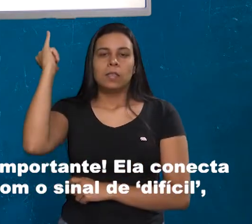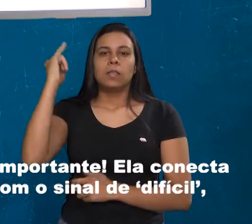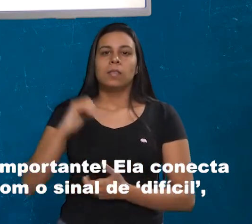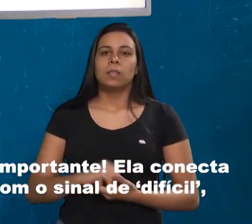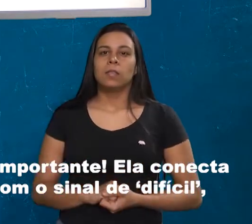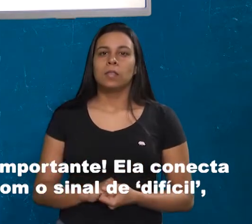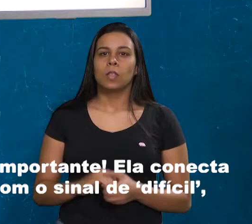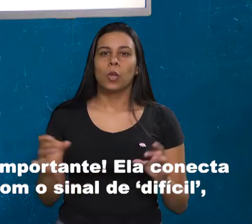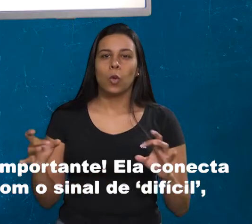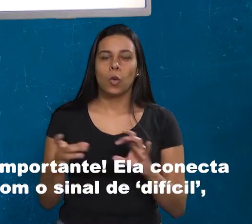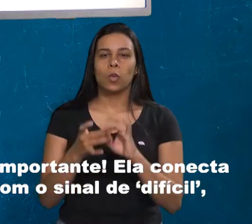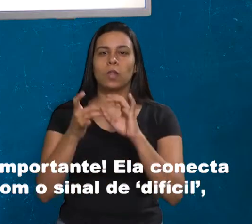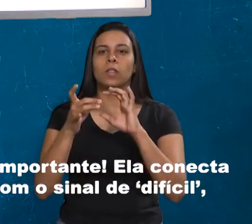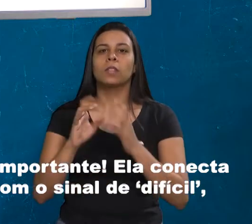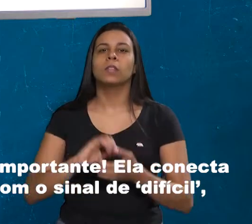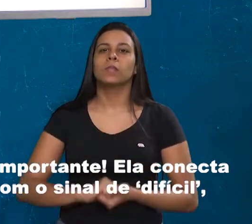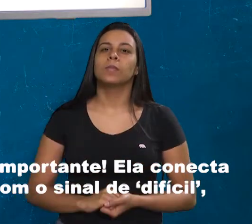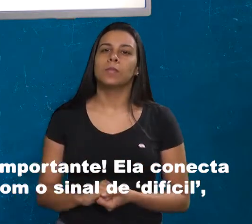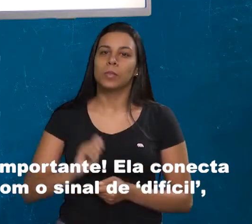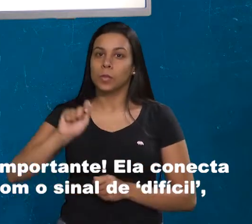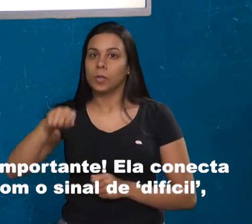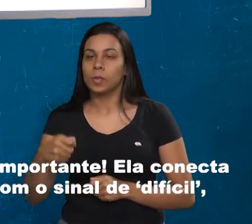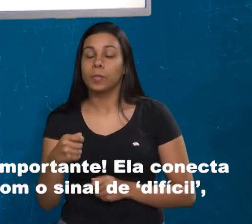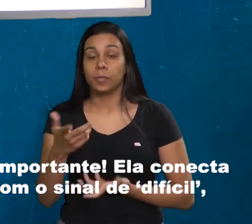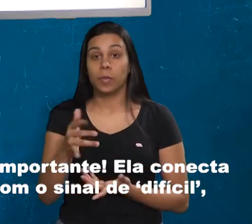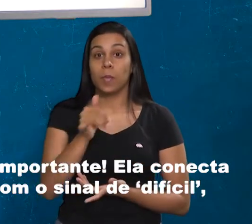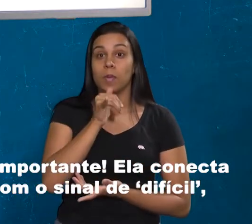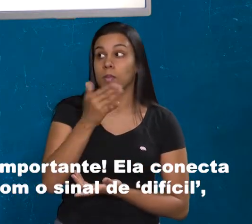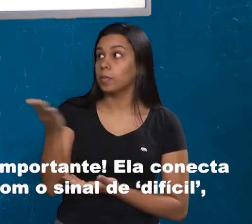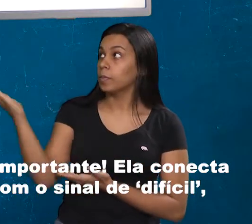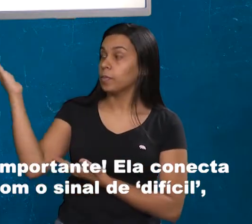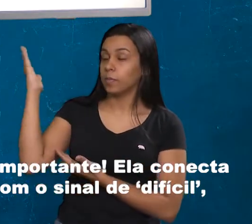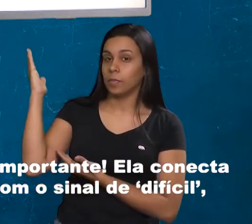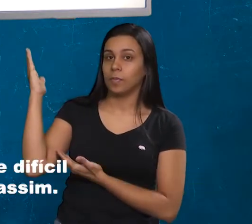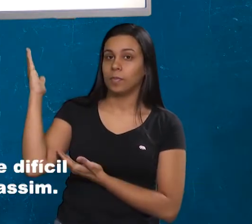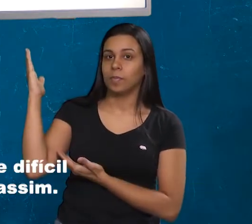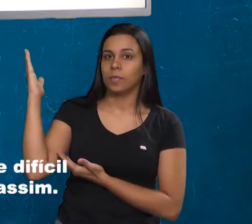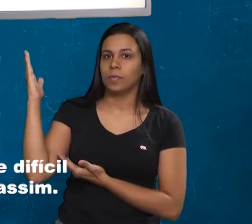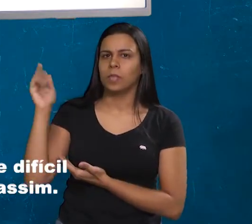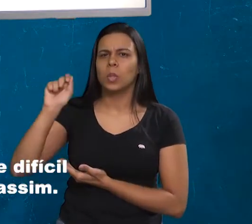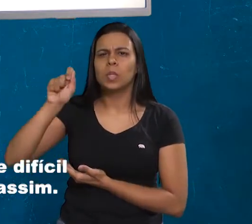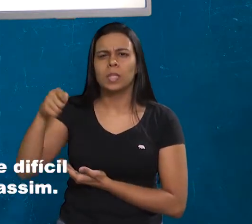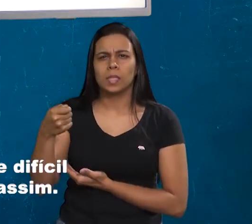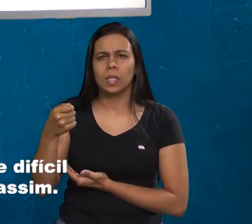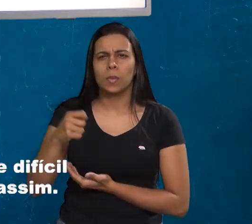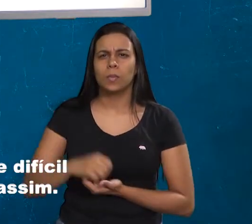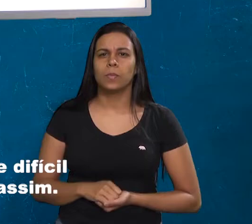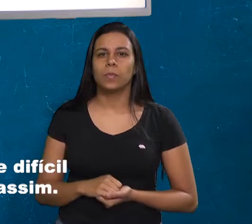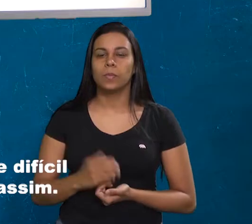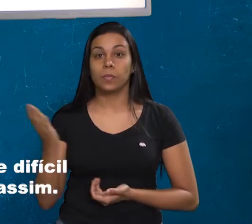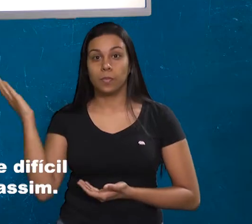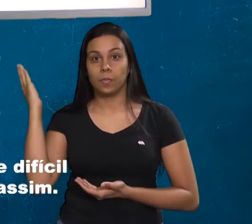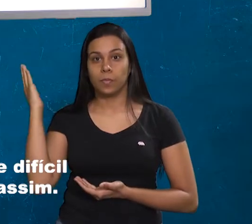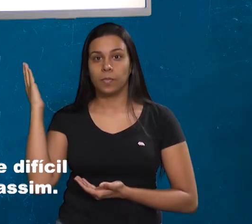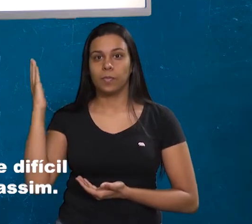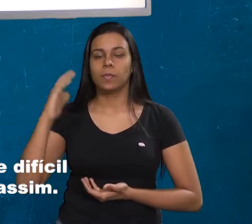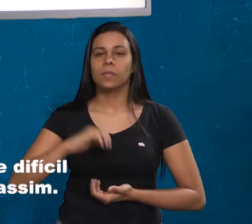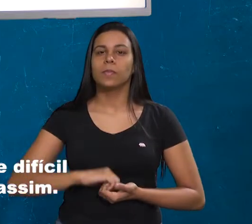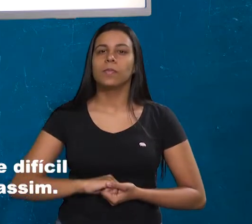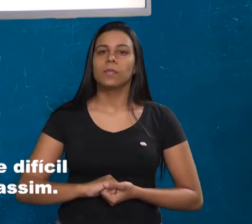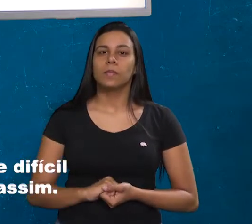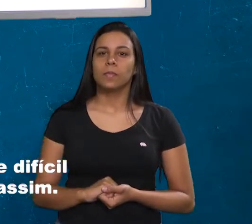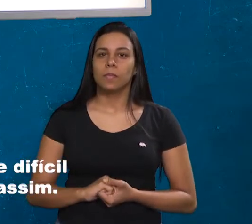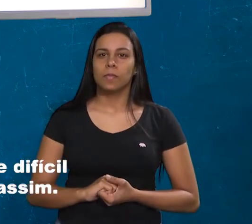conecta ao entendimento do sinal. E eu trouxe esse exemplo aí do sinal de difícil, que quando a gente vai aprender o sinal de